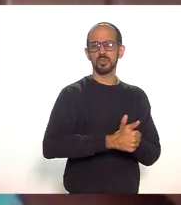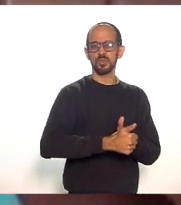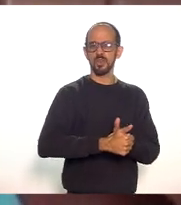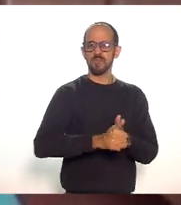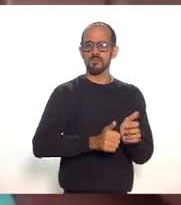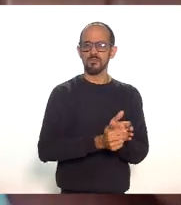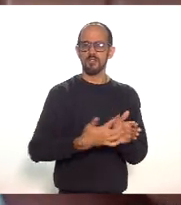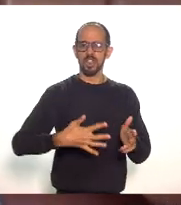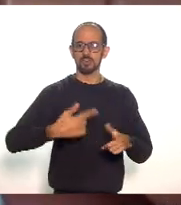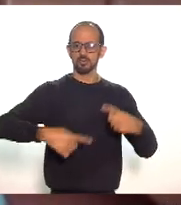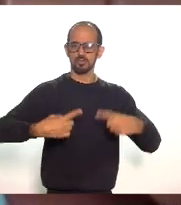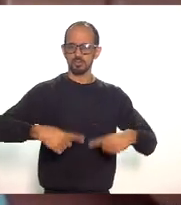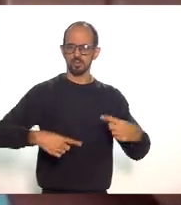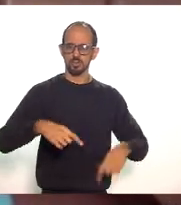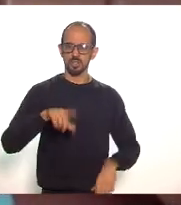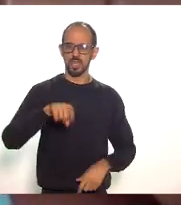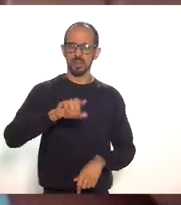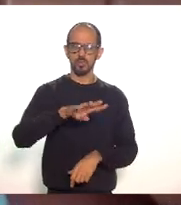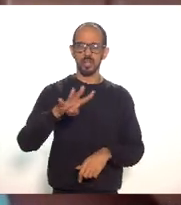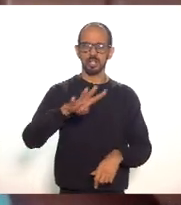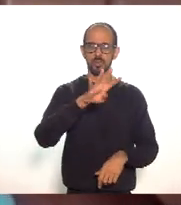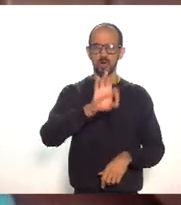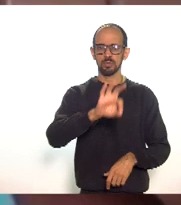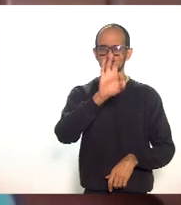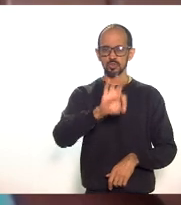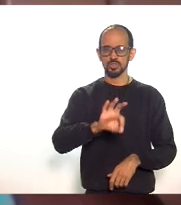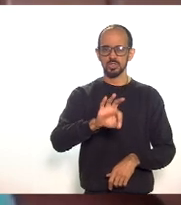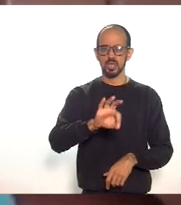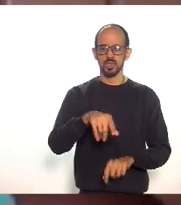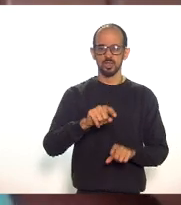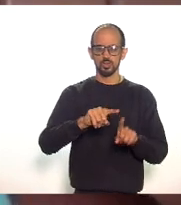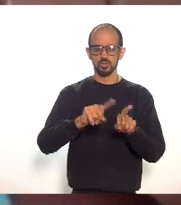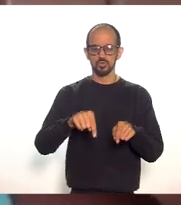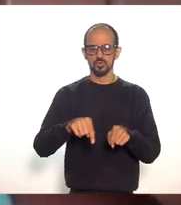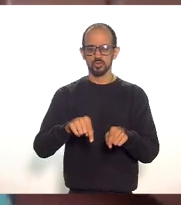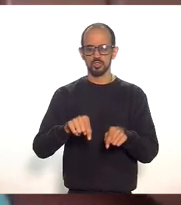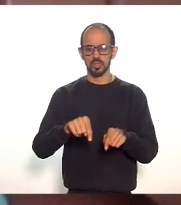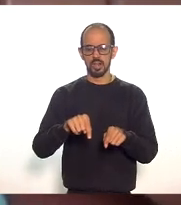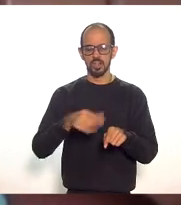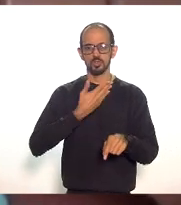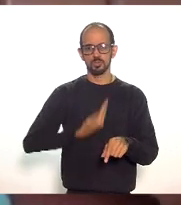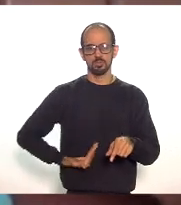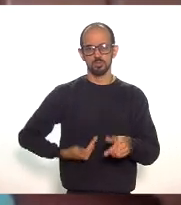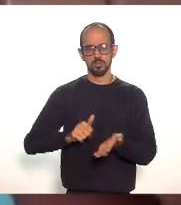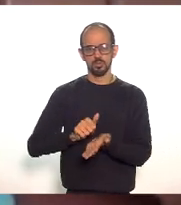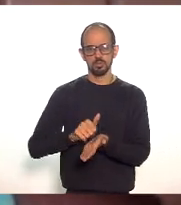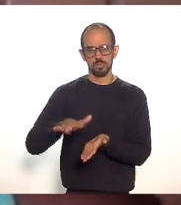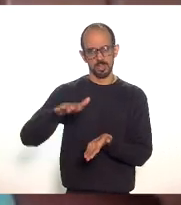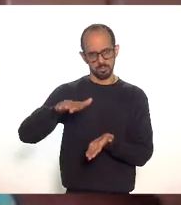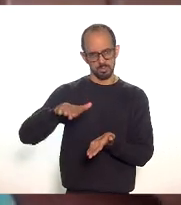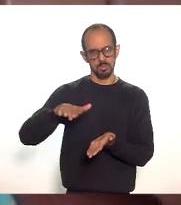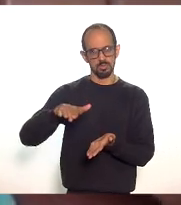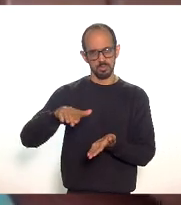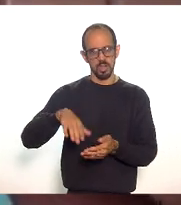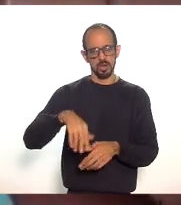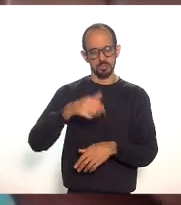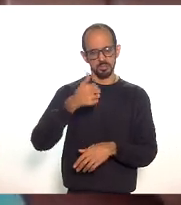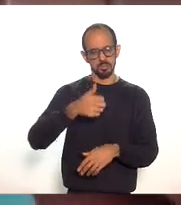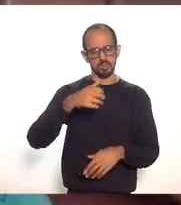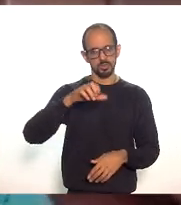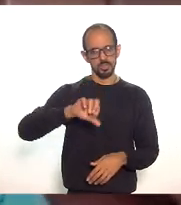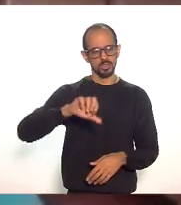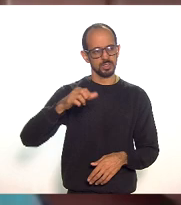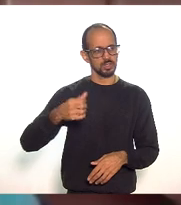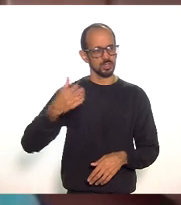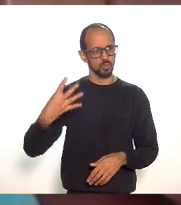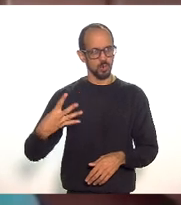representou 44% de servidores exonerados do serviço público militar em 64.